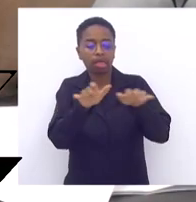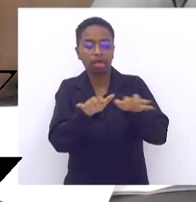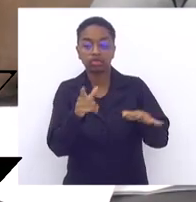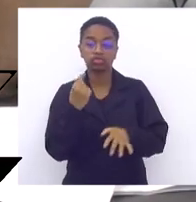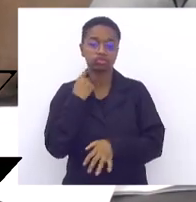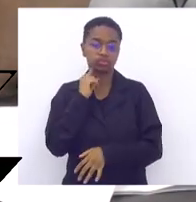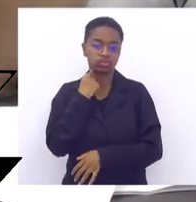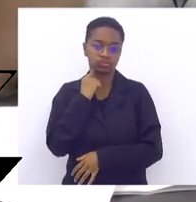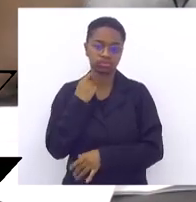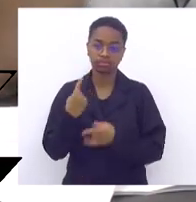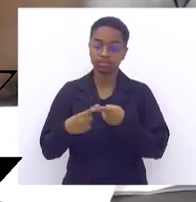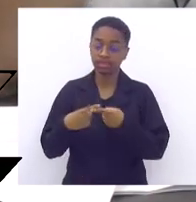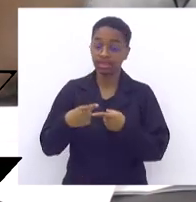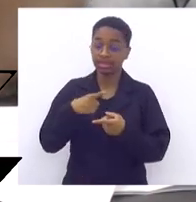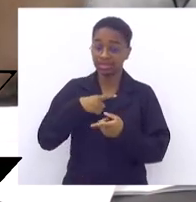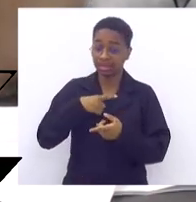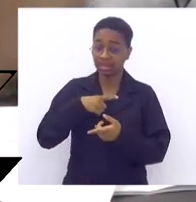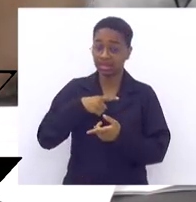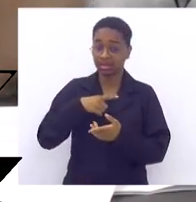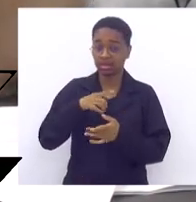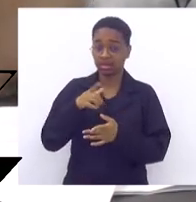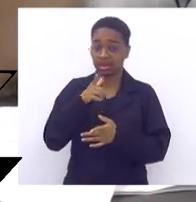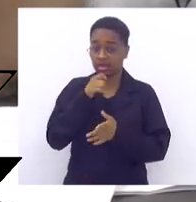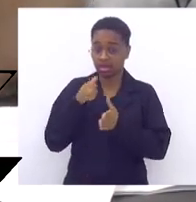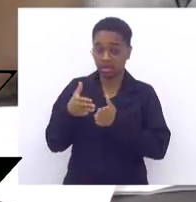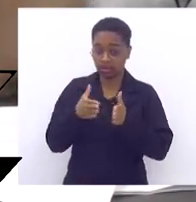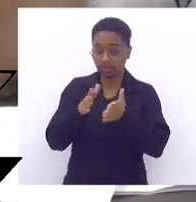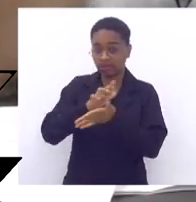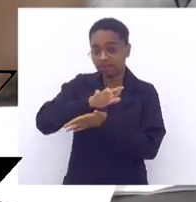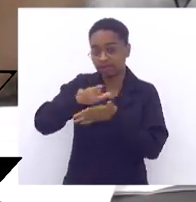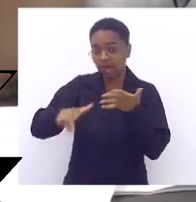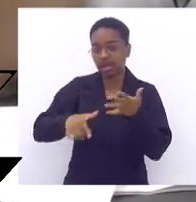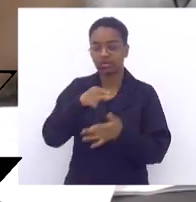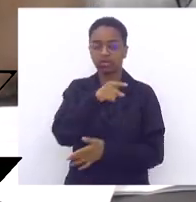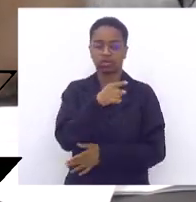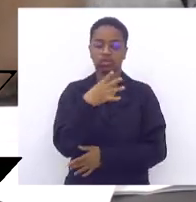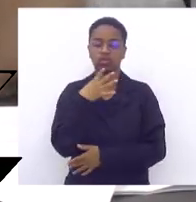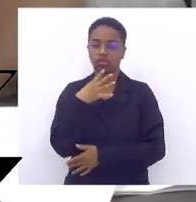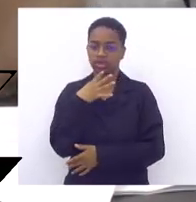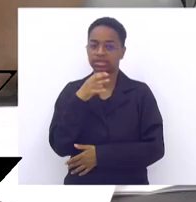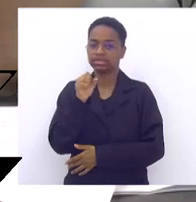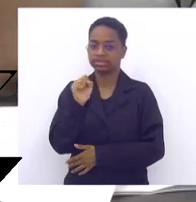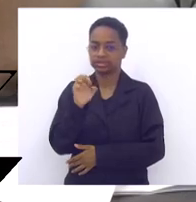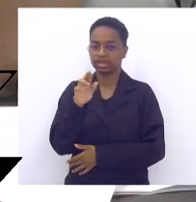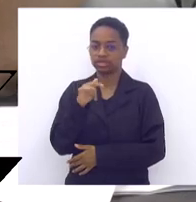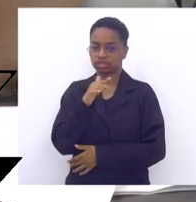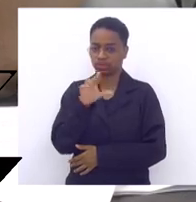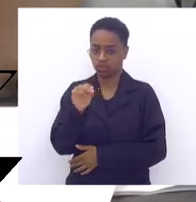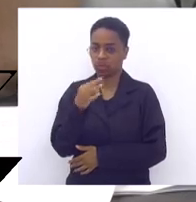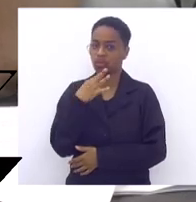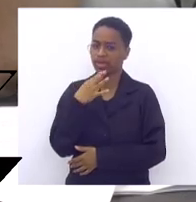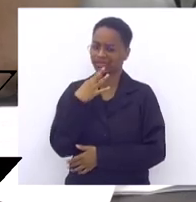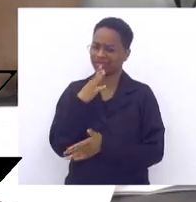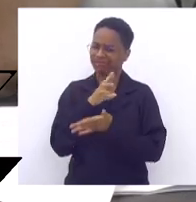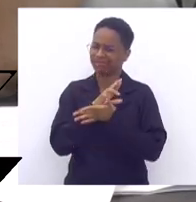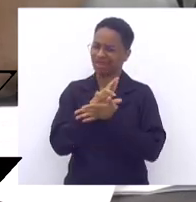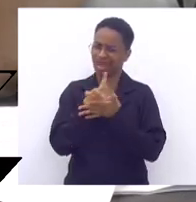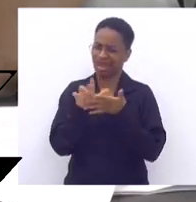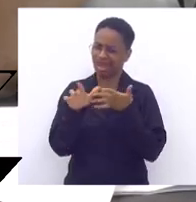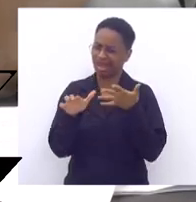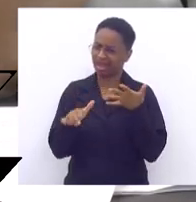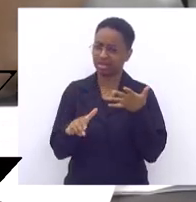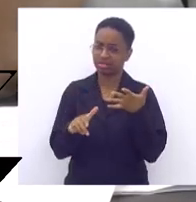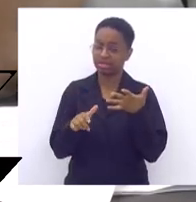nossos, deputado doutor Serginho, Vossa Excelência bem conhece, pelo menos vários deles, que estão